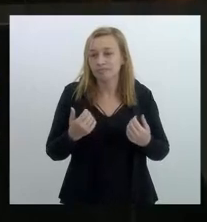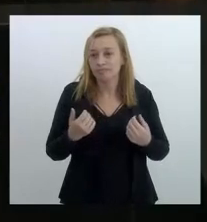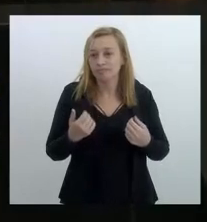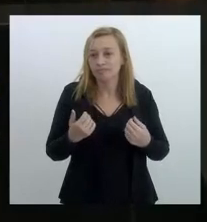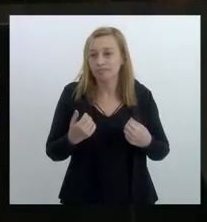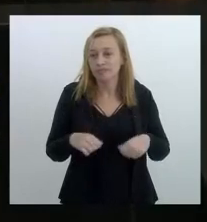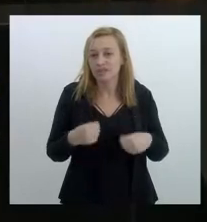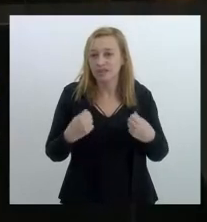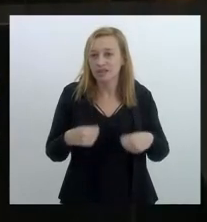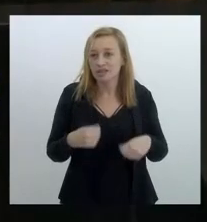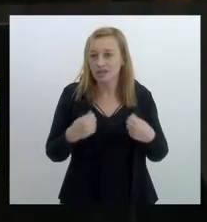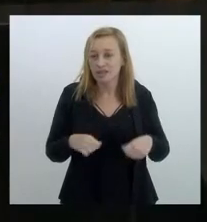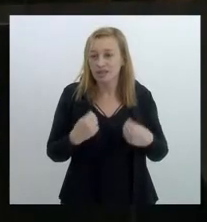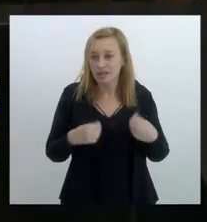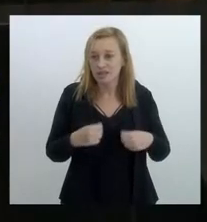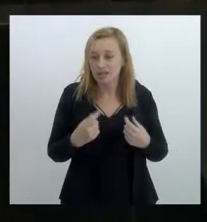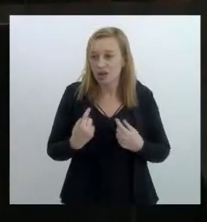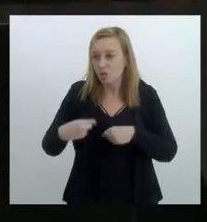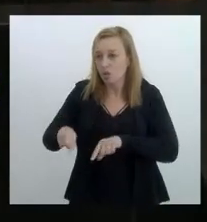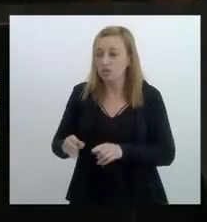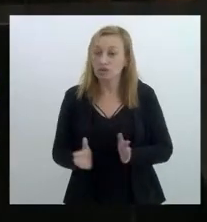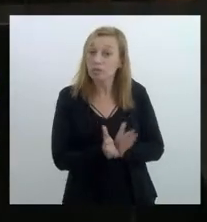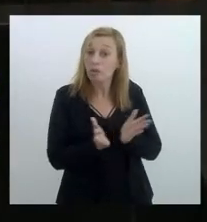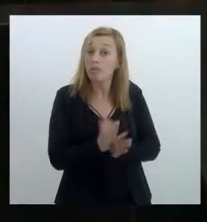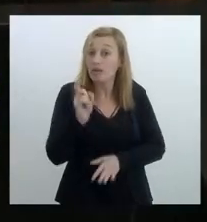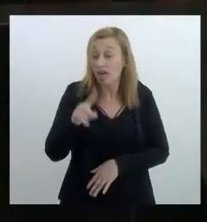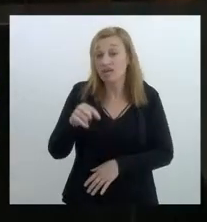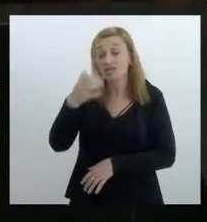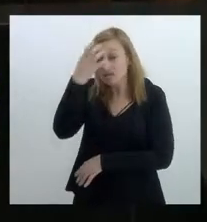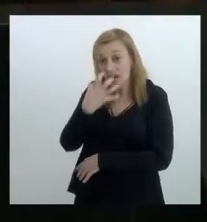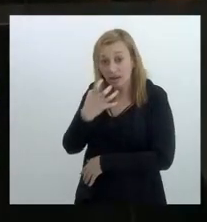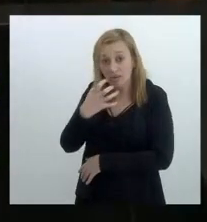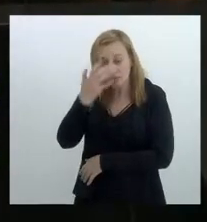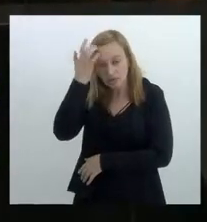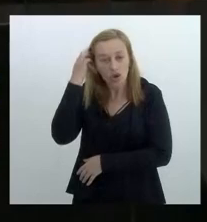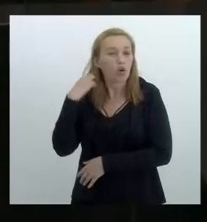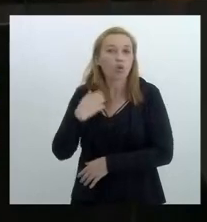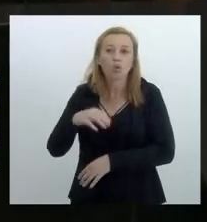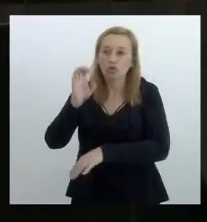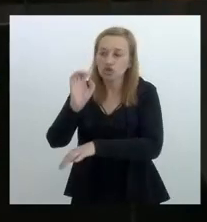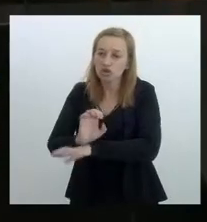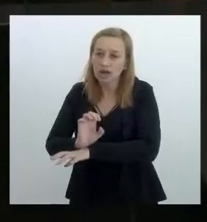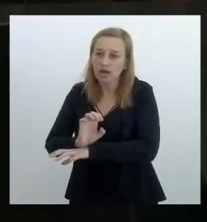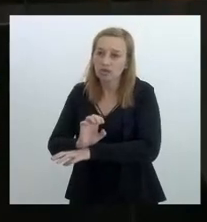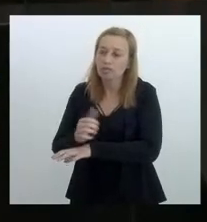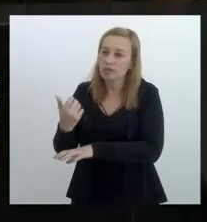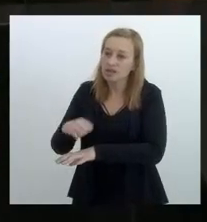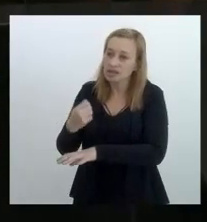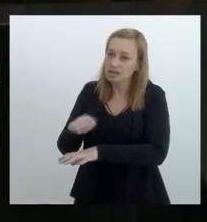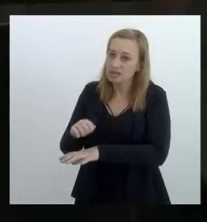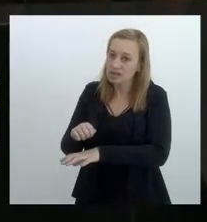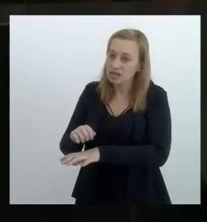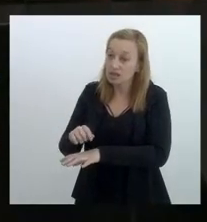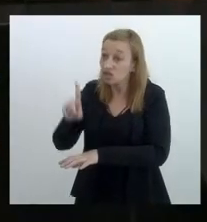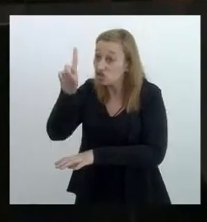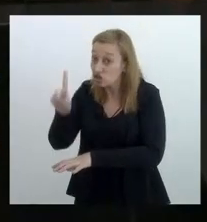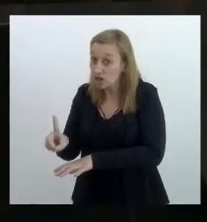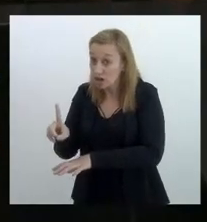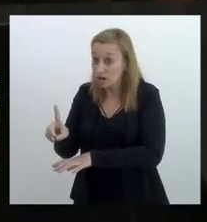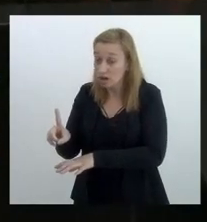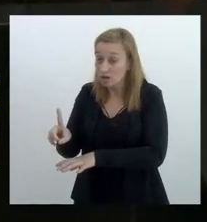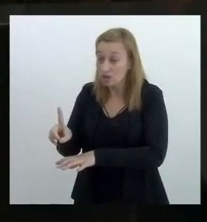pobres. E isso é muito sério. O Estado tem que ser provedor de garantias